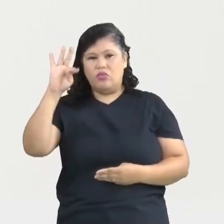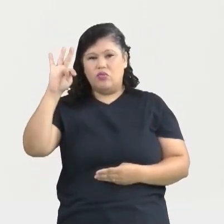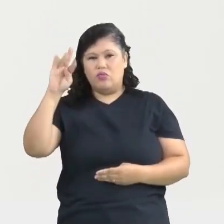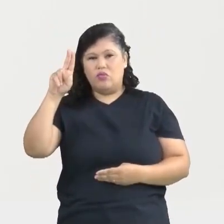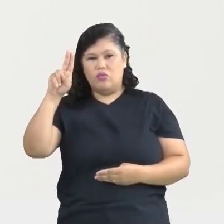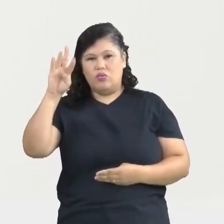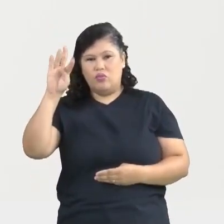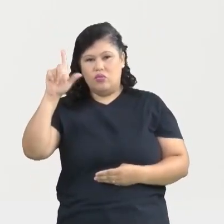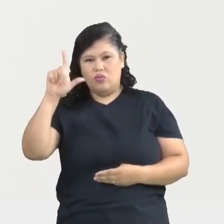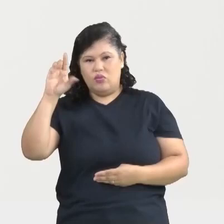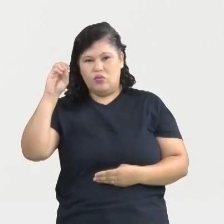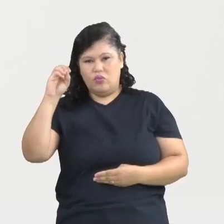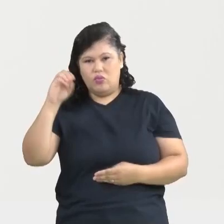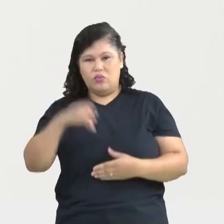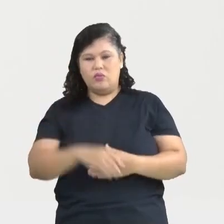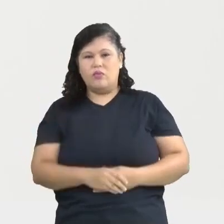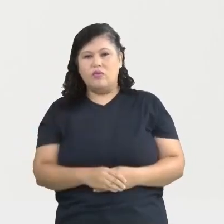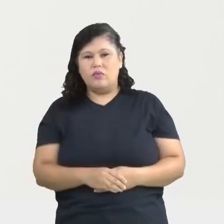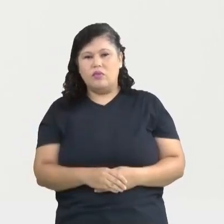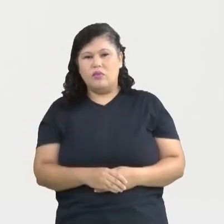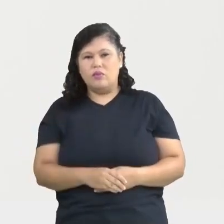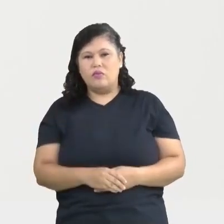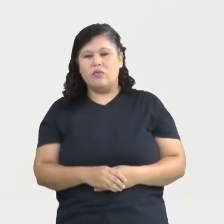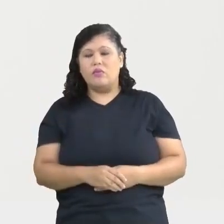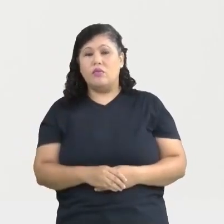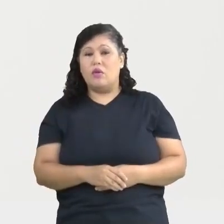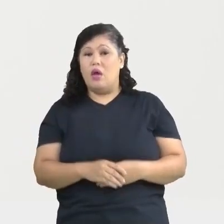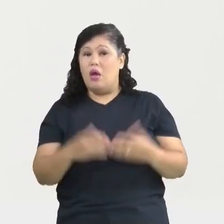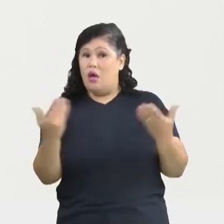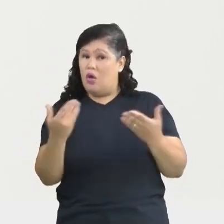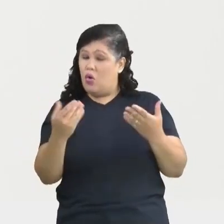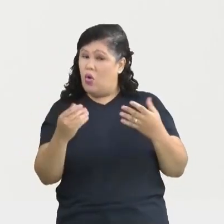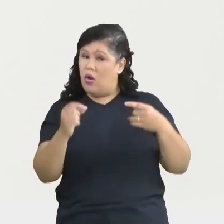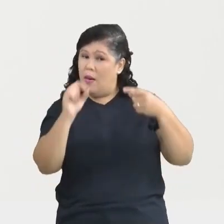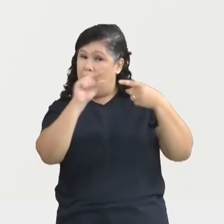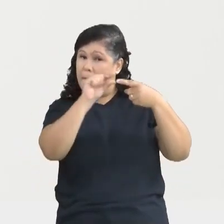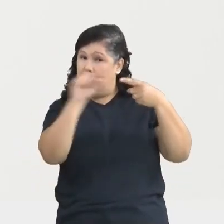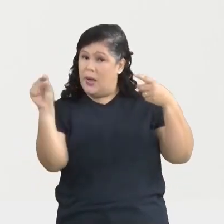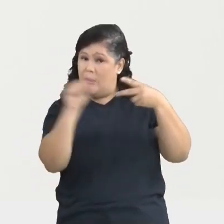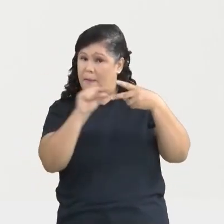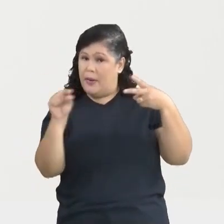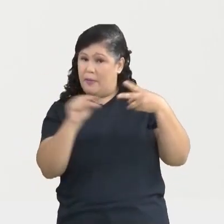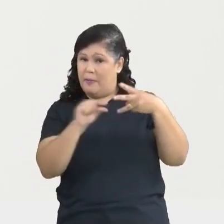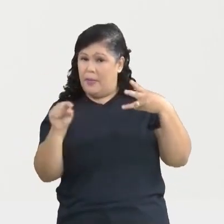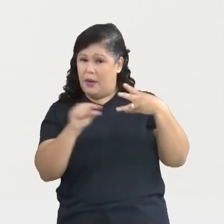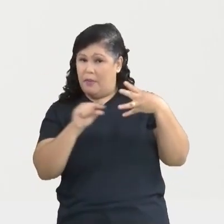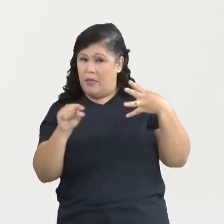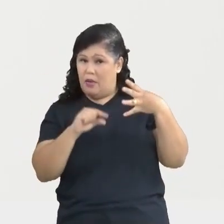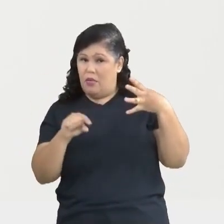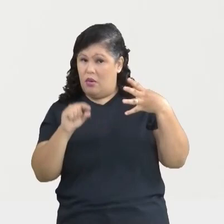certo? O que são cada linhazinha dessa daqui, professora? Olha só, nós temos 1,